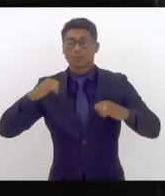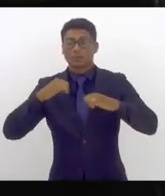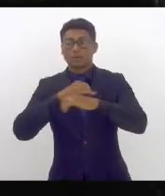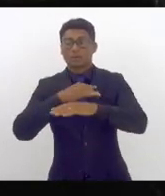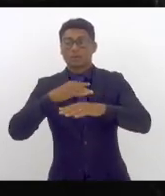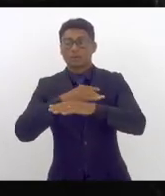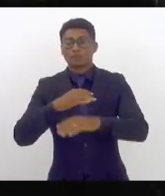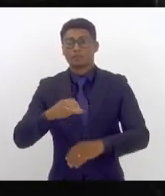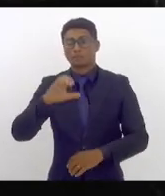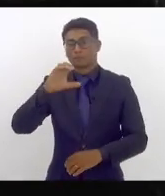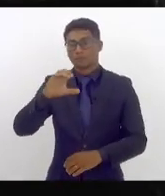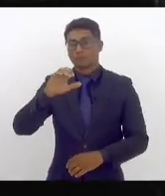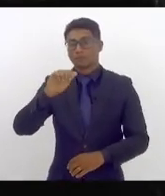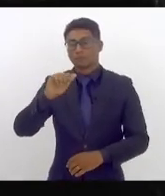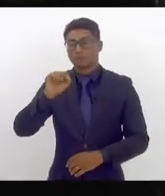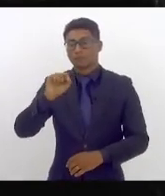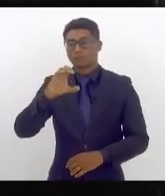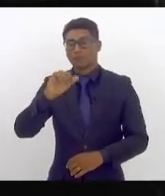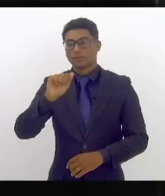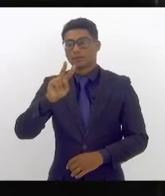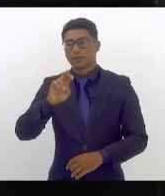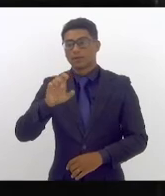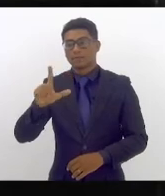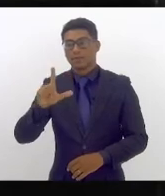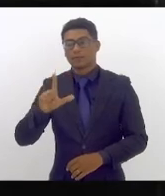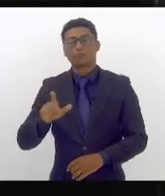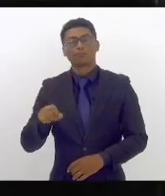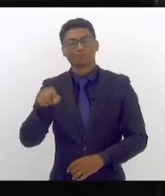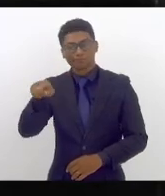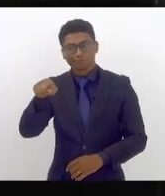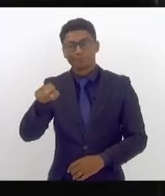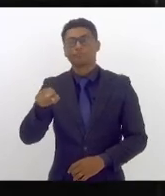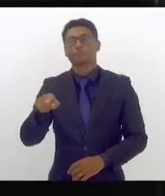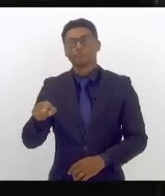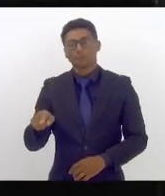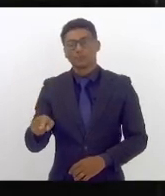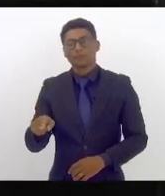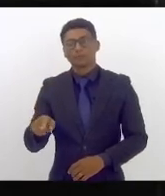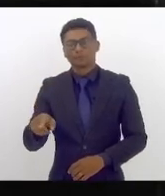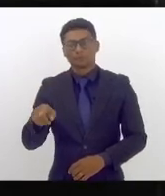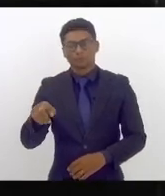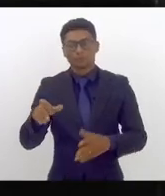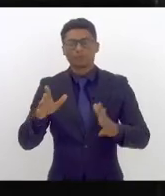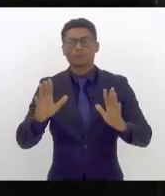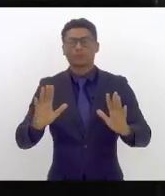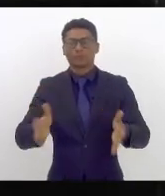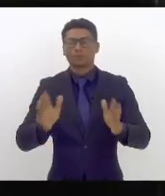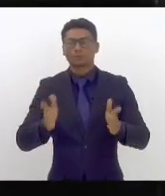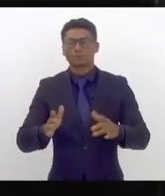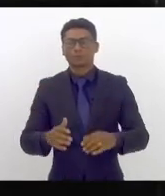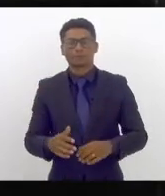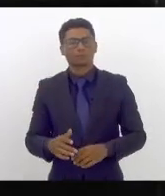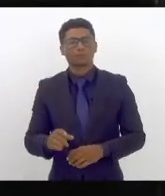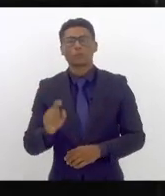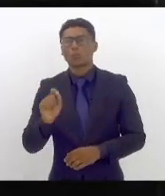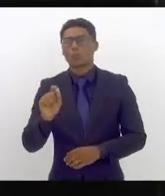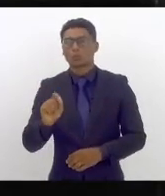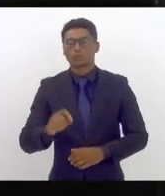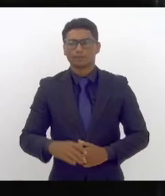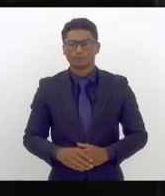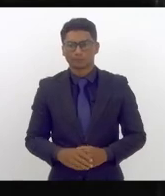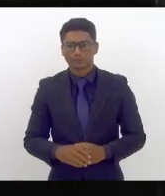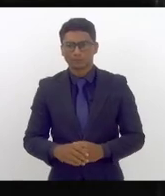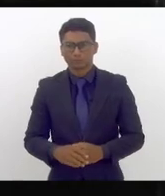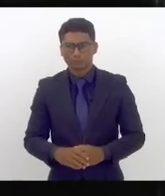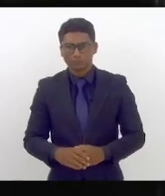Cascavel no Paraná porque lá o município de Cascavel já não trabalha muito tempo com a lógica não